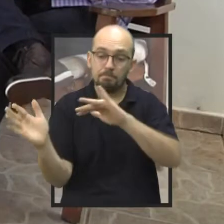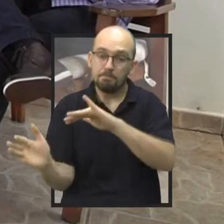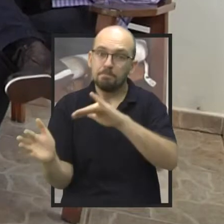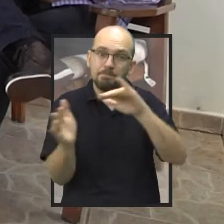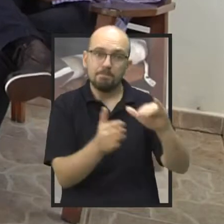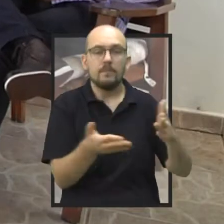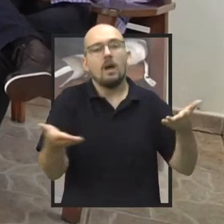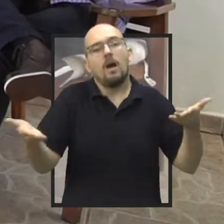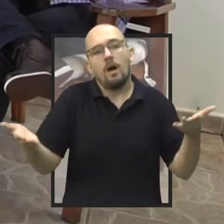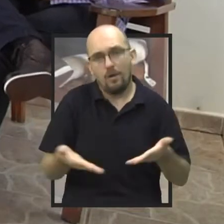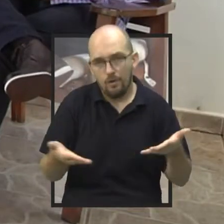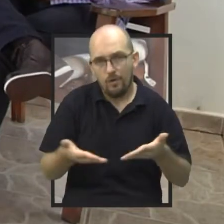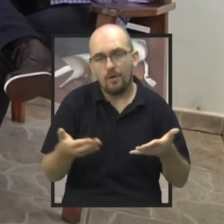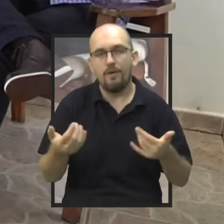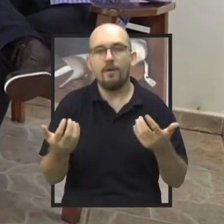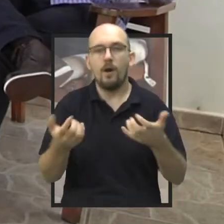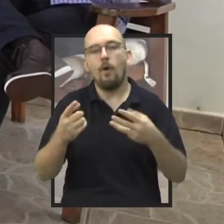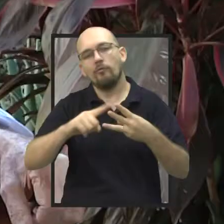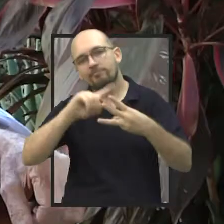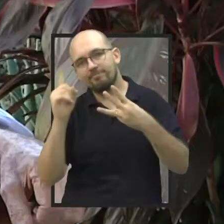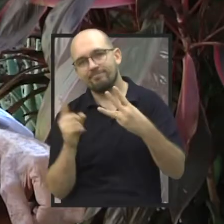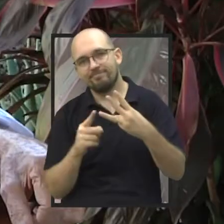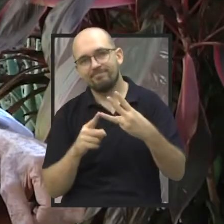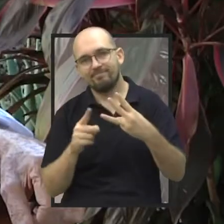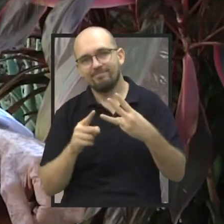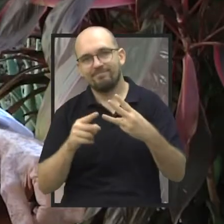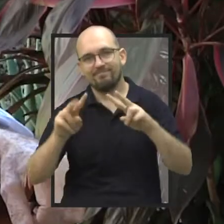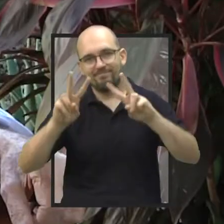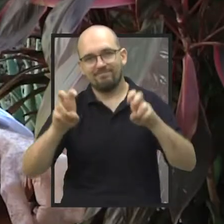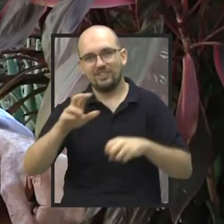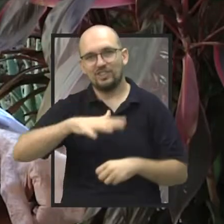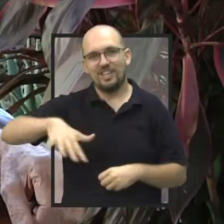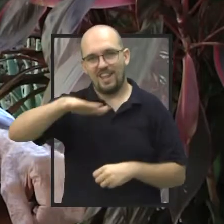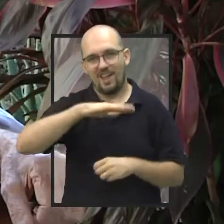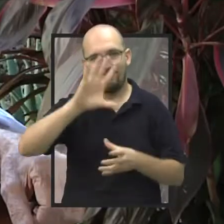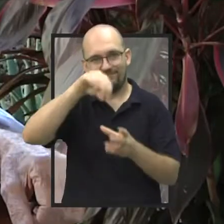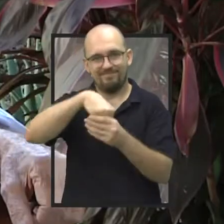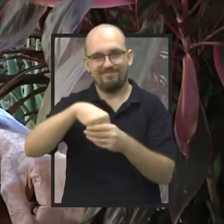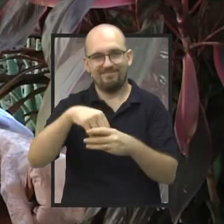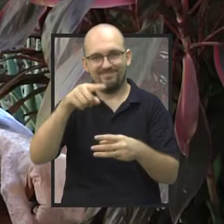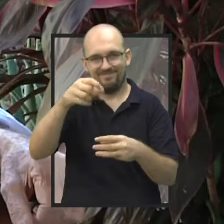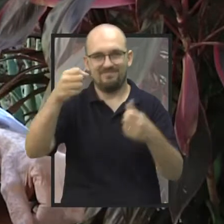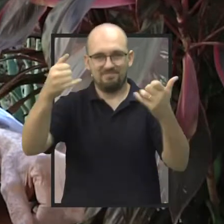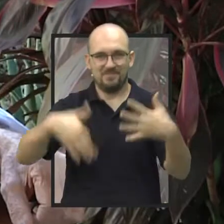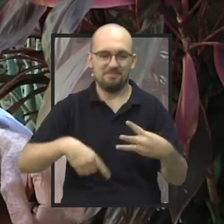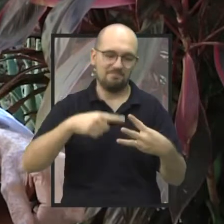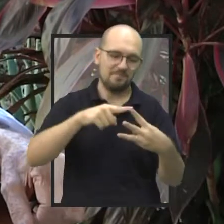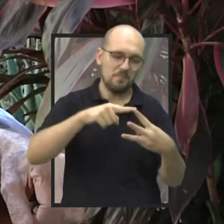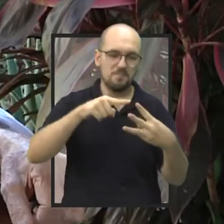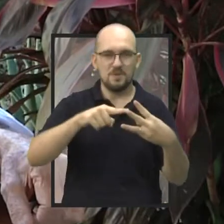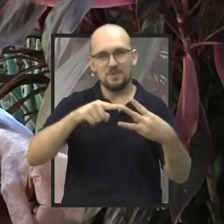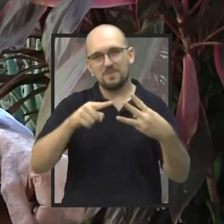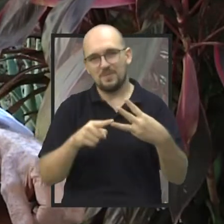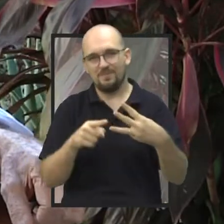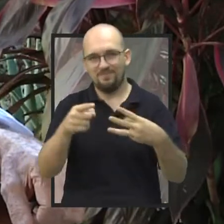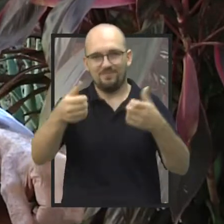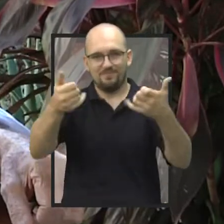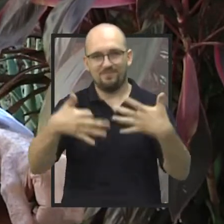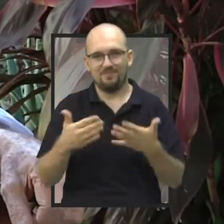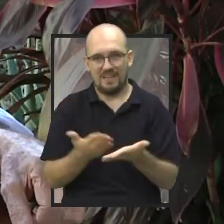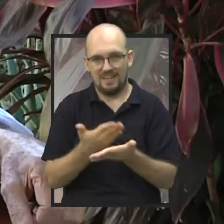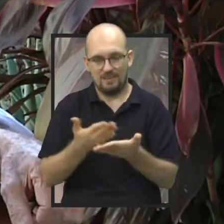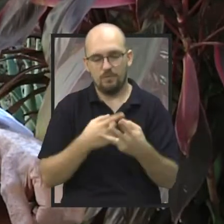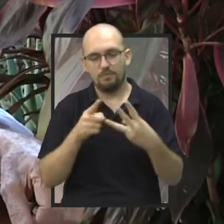gente vai chegar no terceiro item geral, né, que faz parte desse tripé que o senhor estabelece no